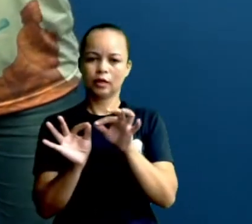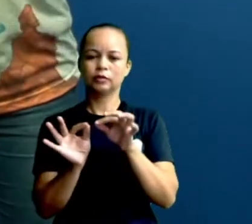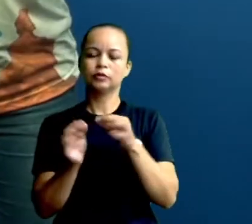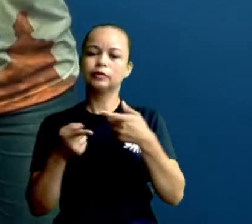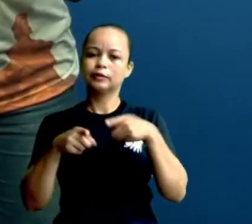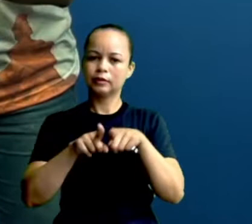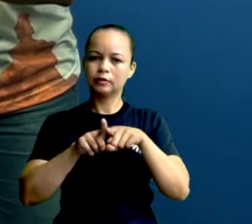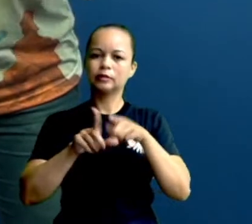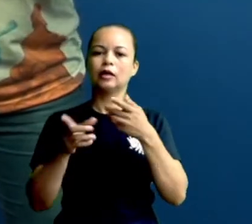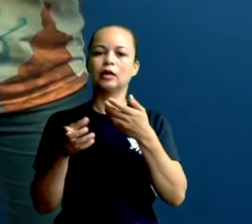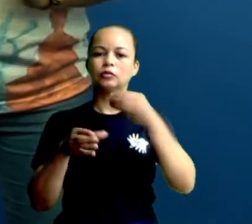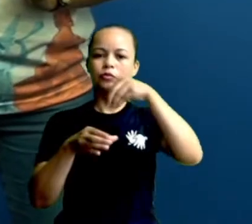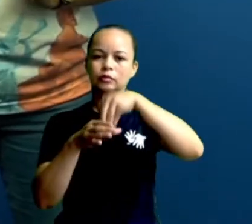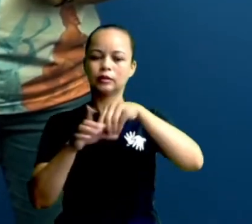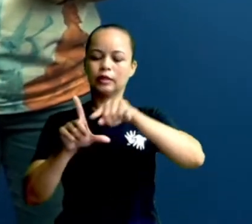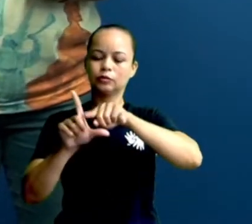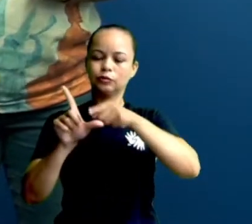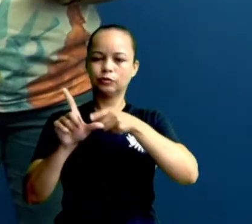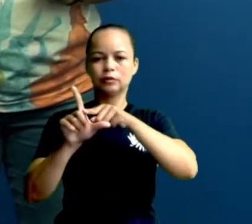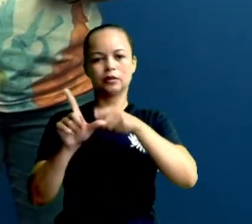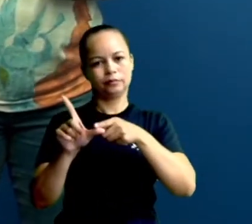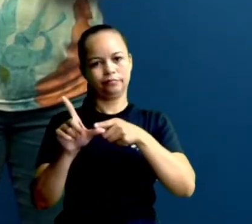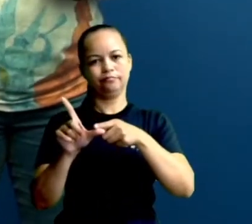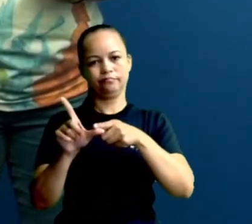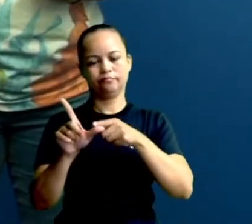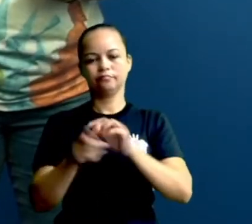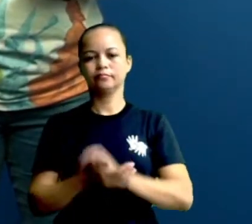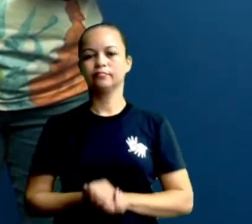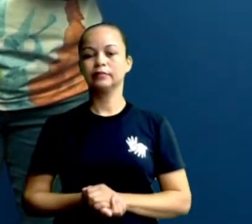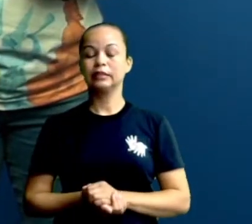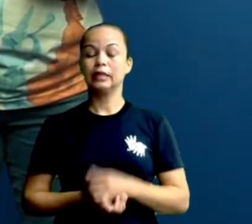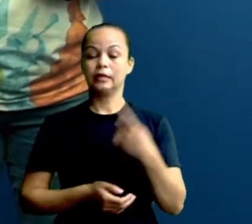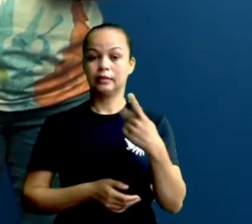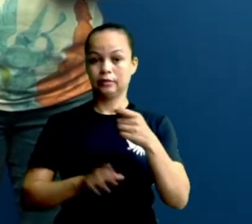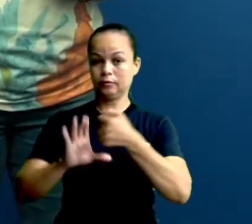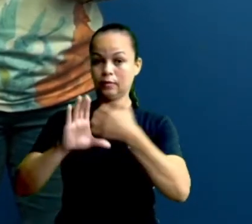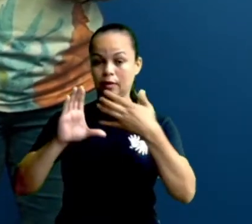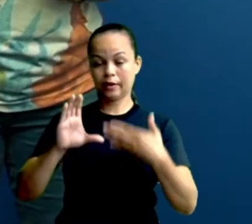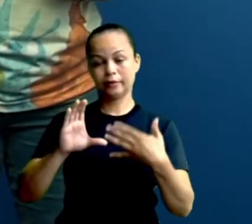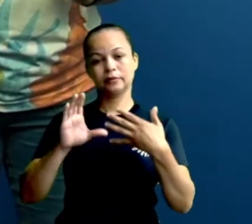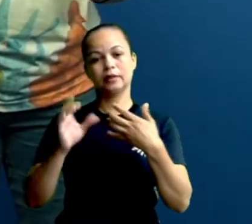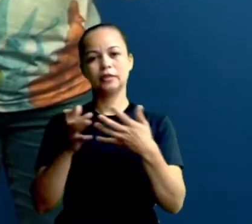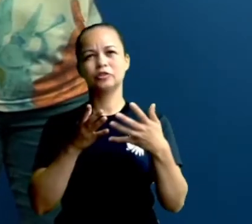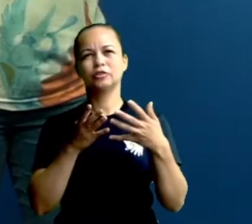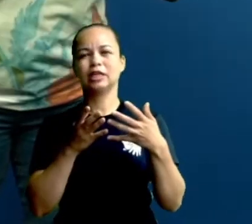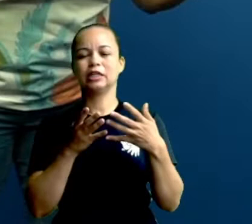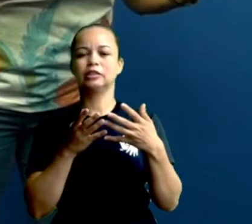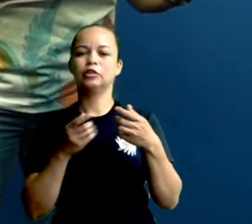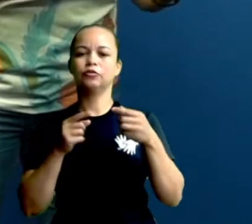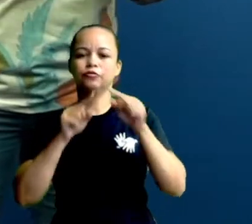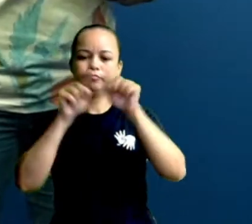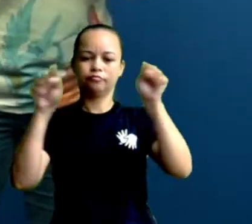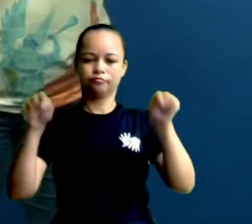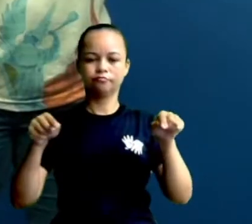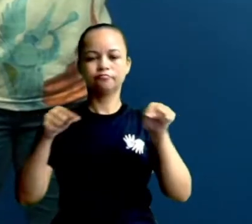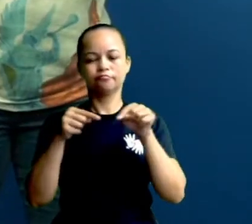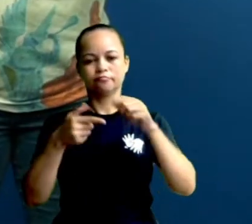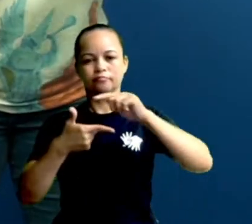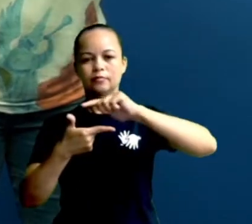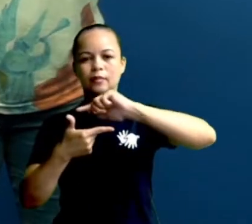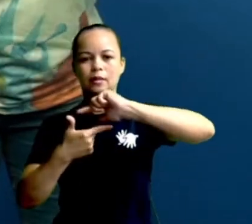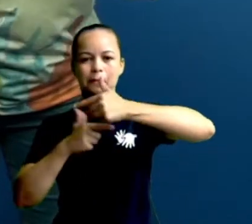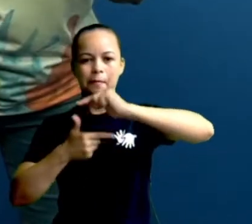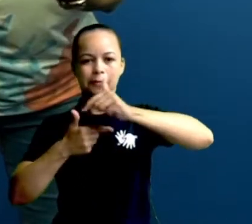a mesma medida nos ângulos. Isso é uma característica de uma figura geométrica plana, né,